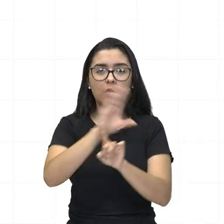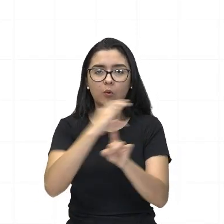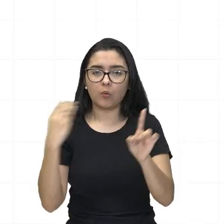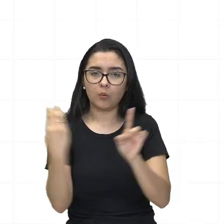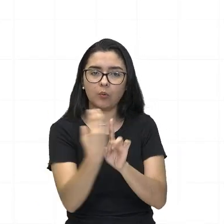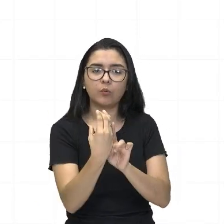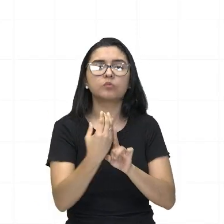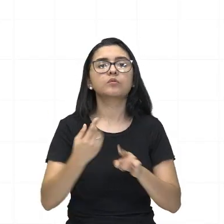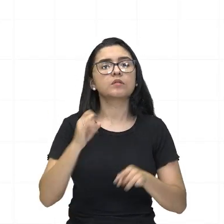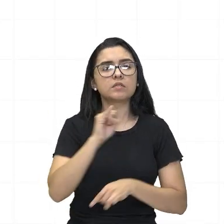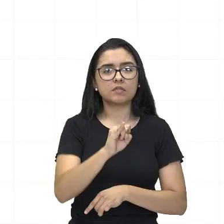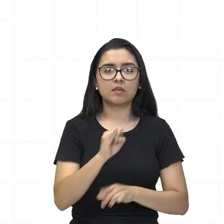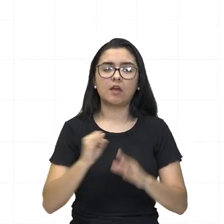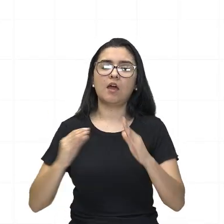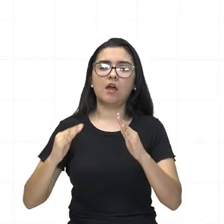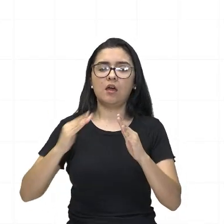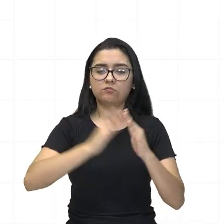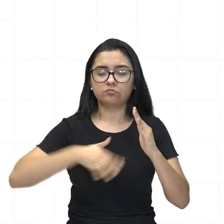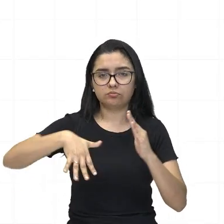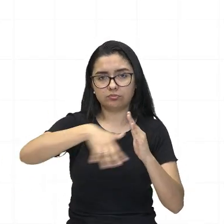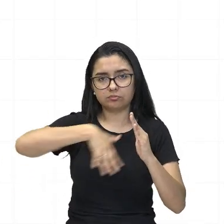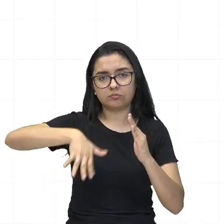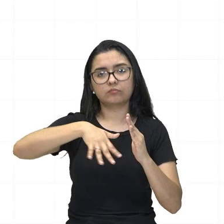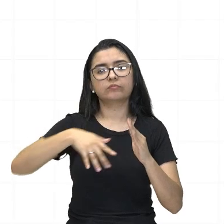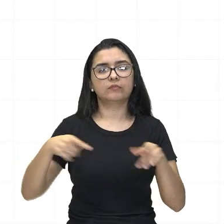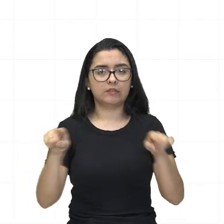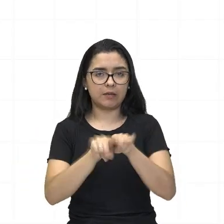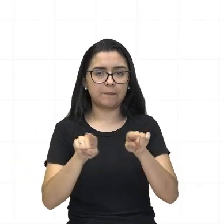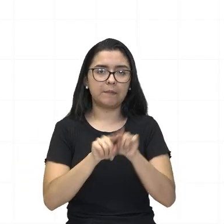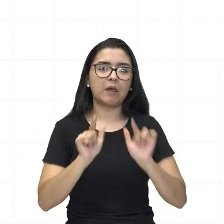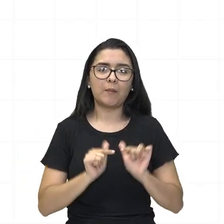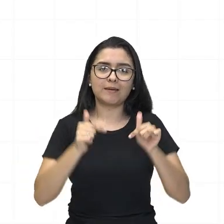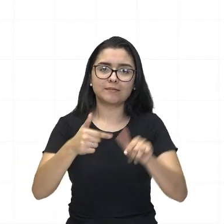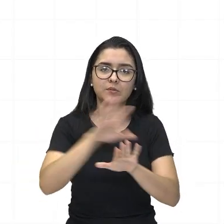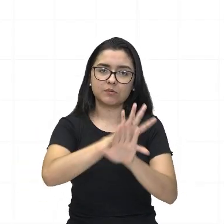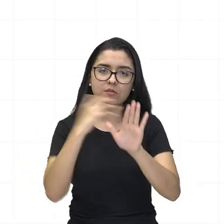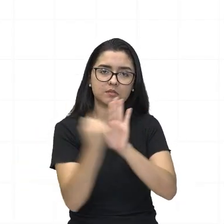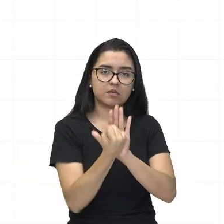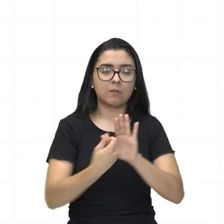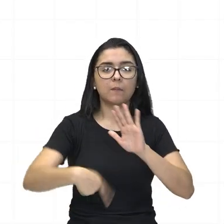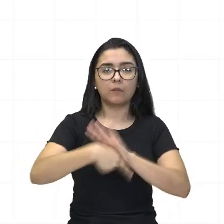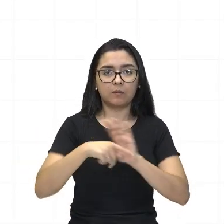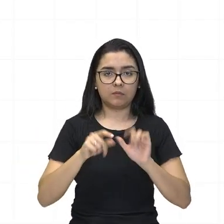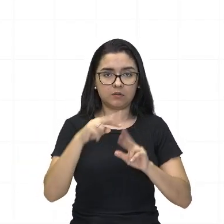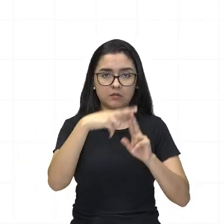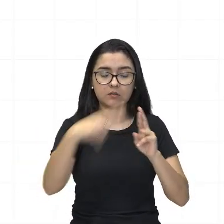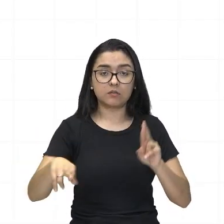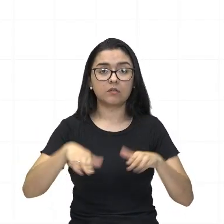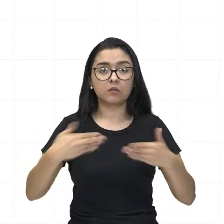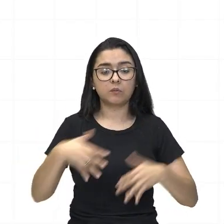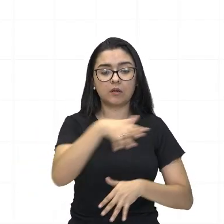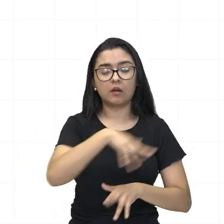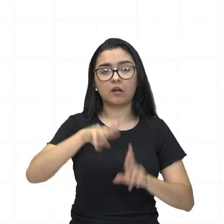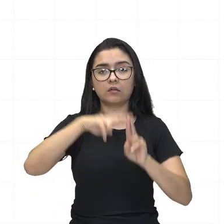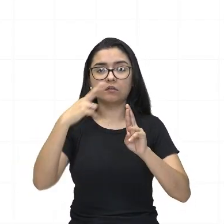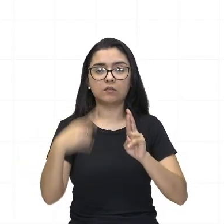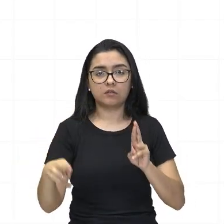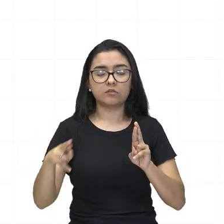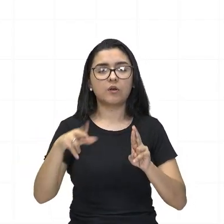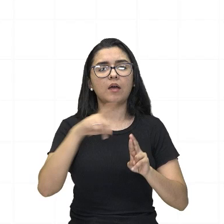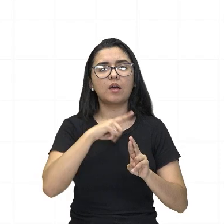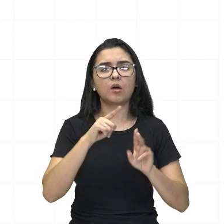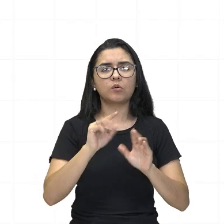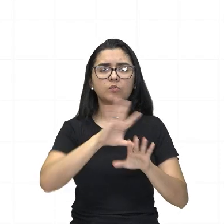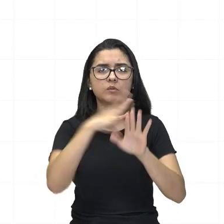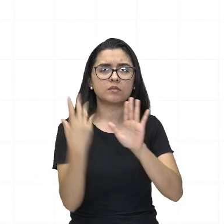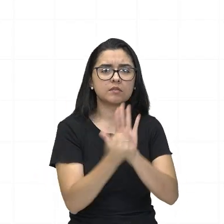no terreiro, é um ato simbólico. Na religião, os símbolos são uma maneira